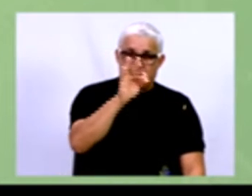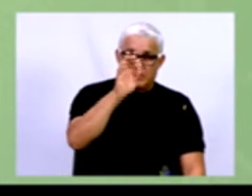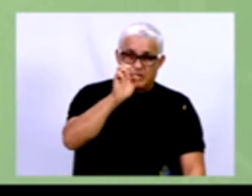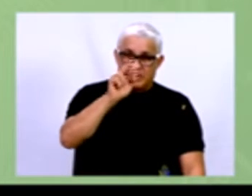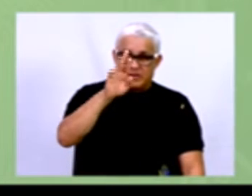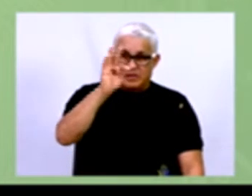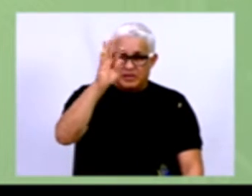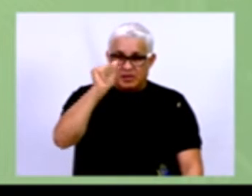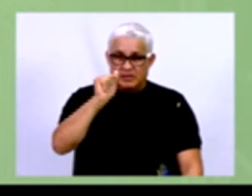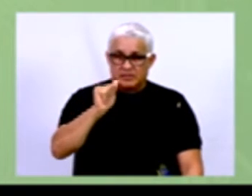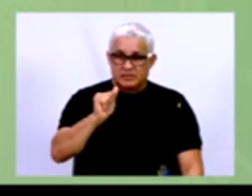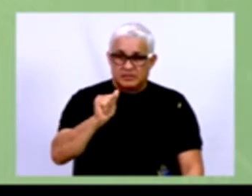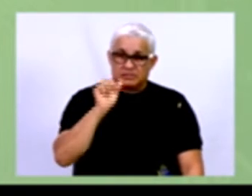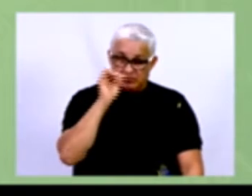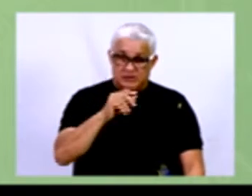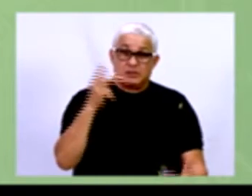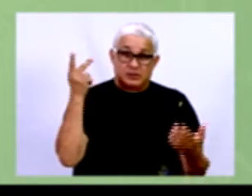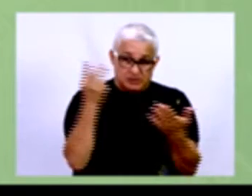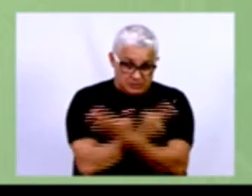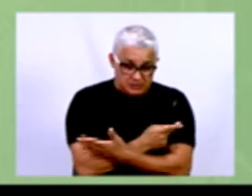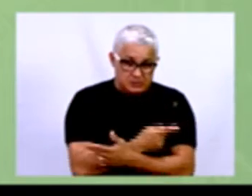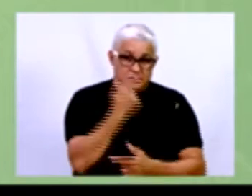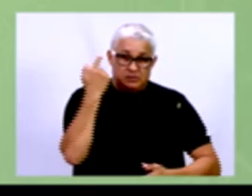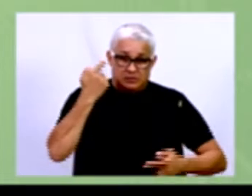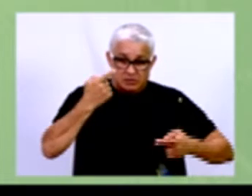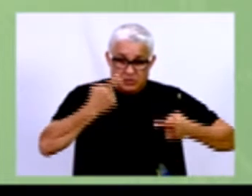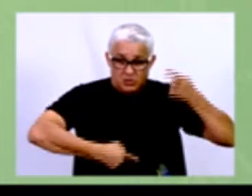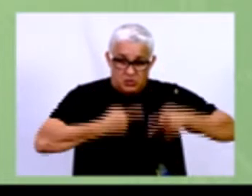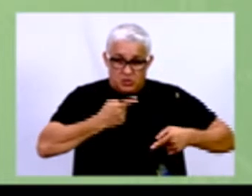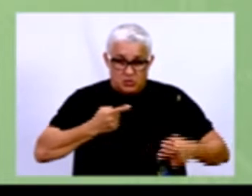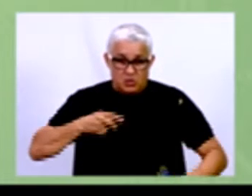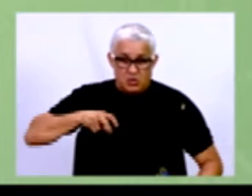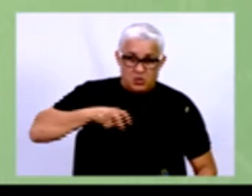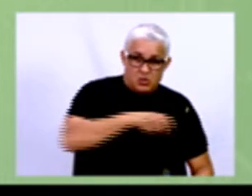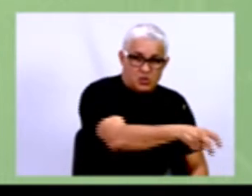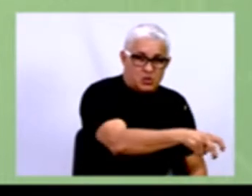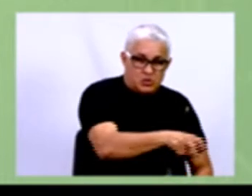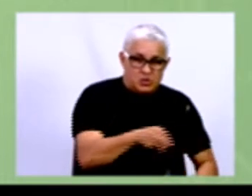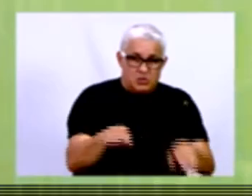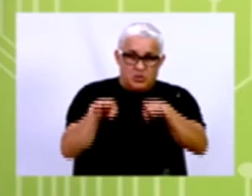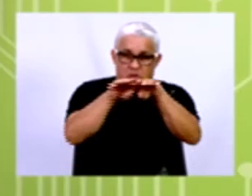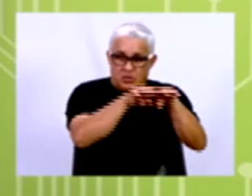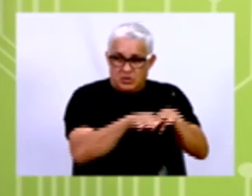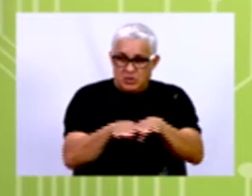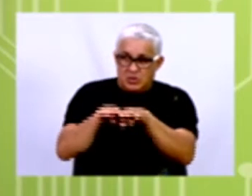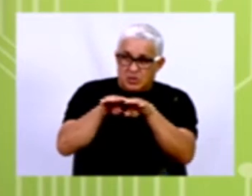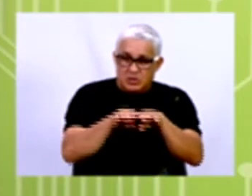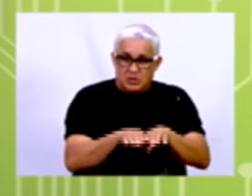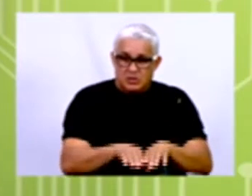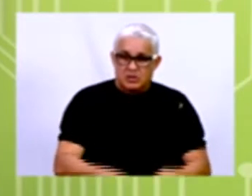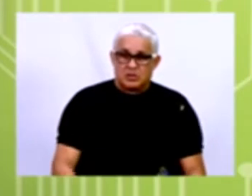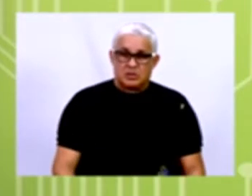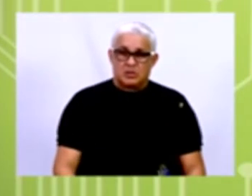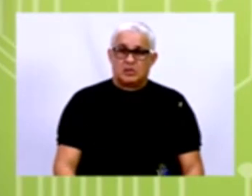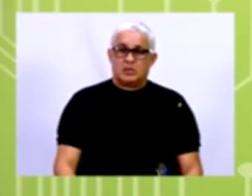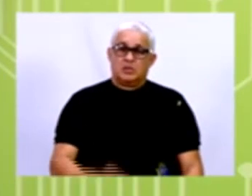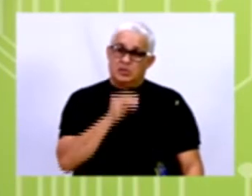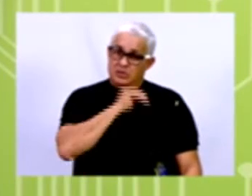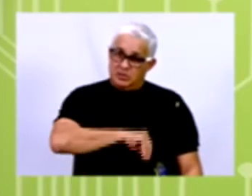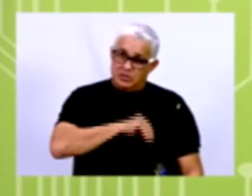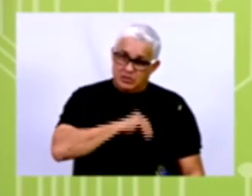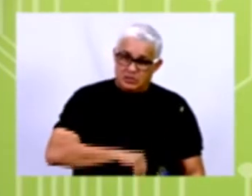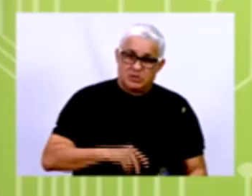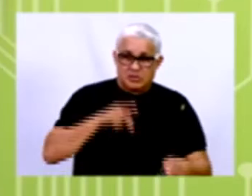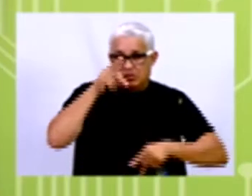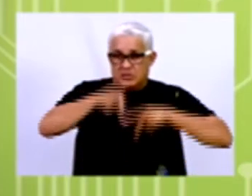quando acontece, o governo atua de forma a restabelecer o equilíbrio. Seja provendo renda para aquelas